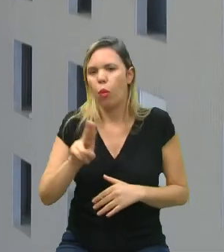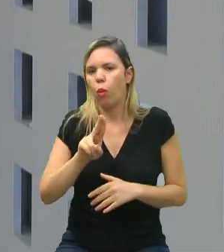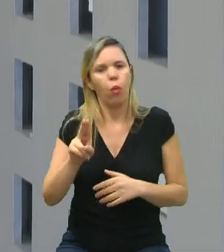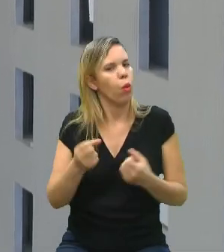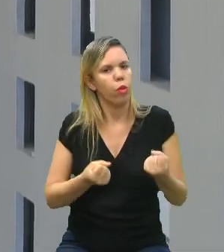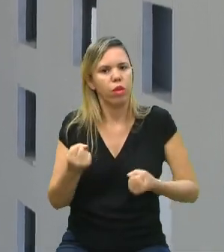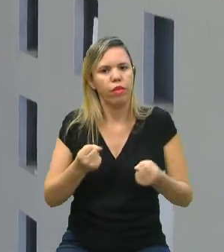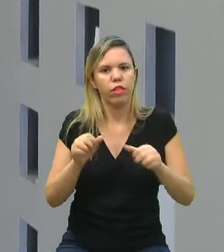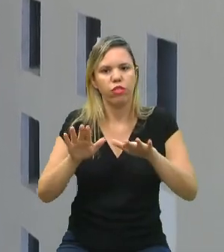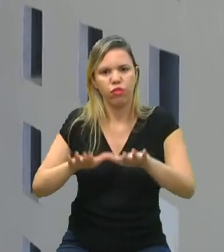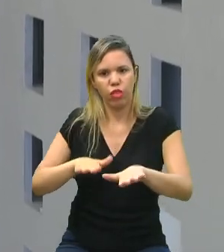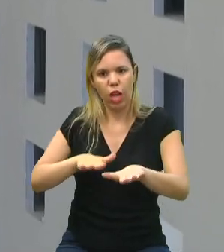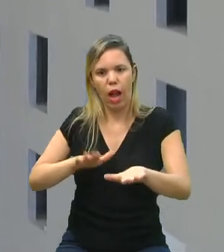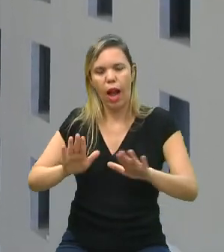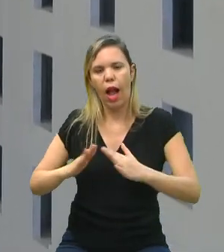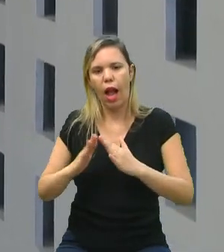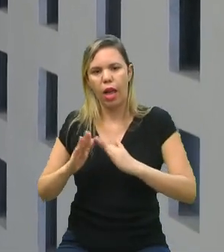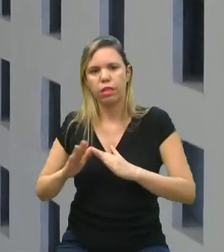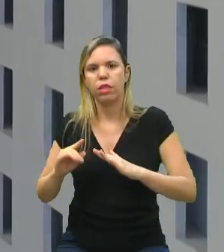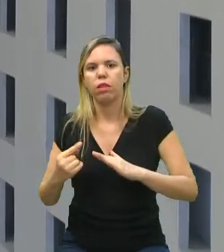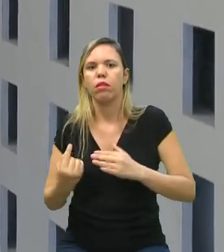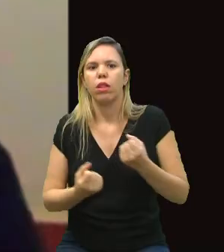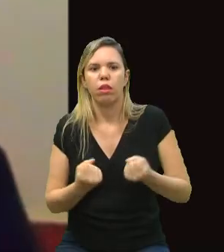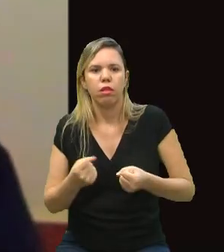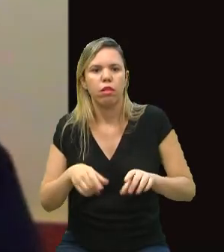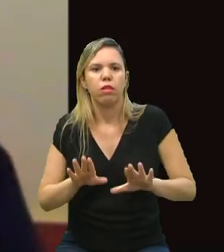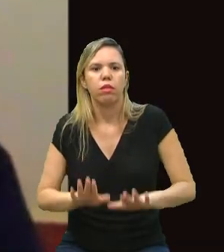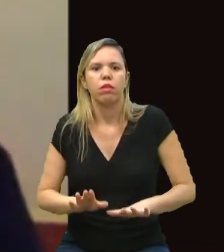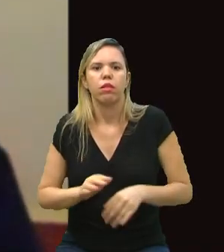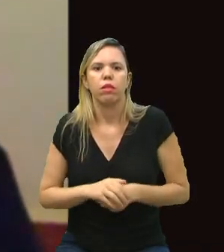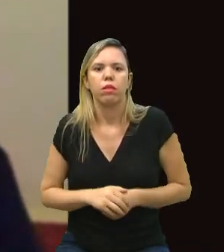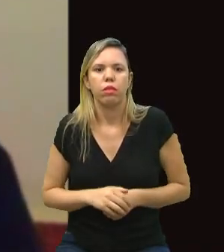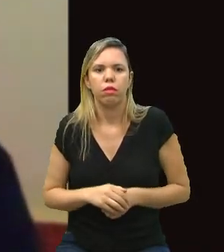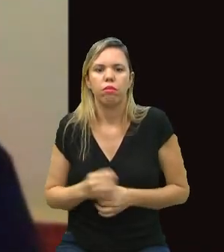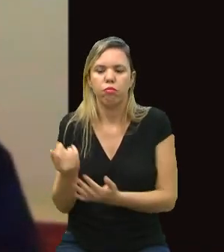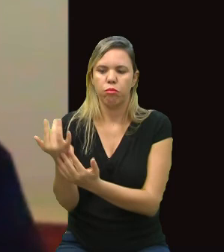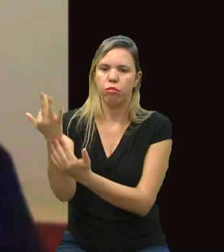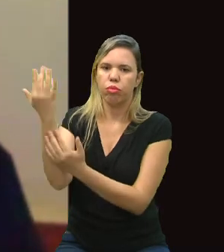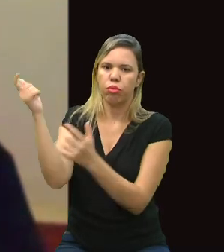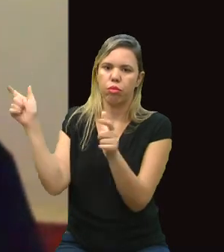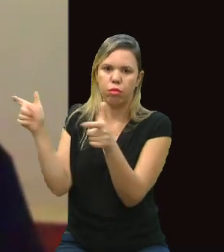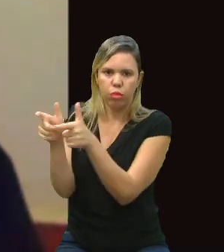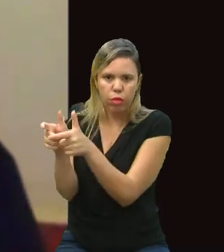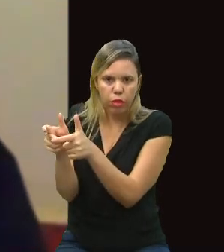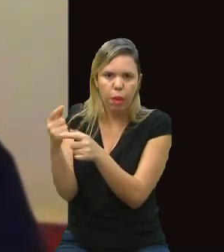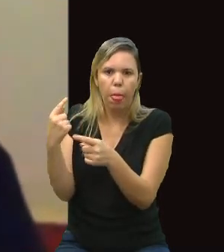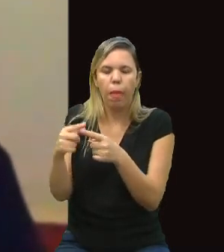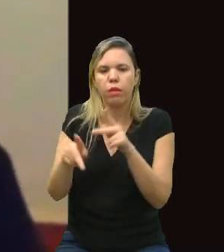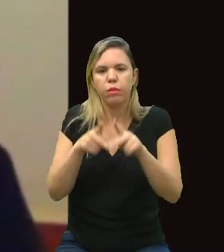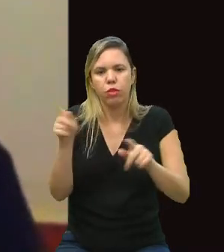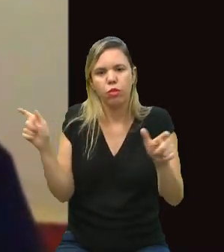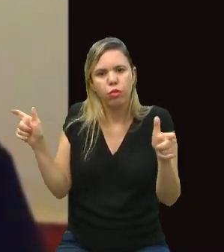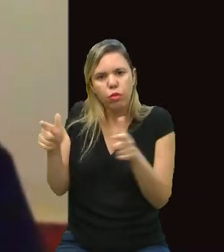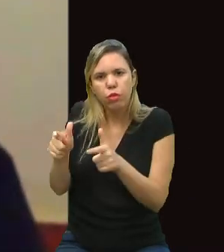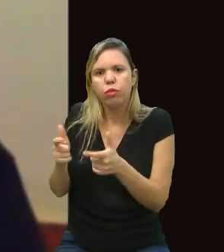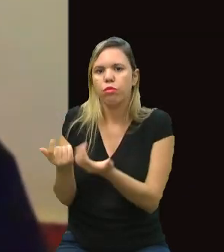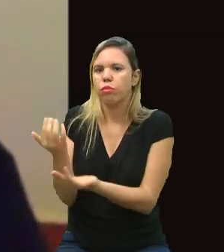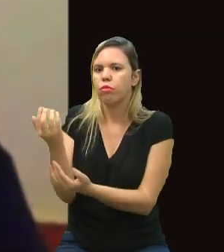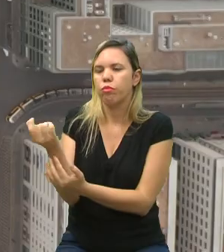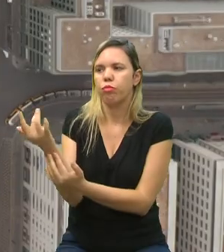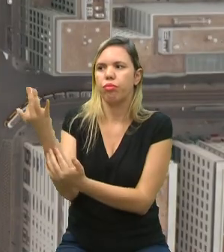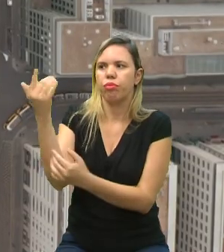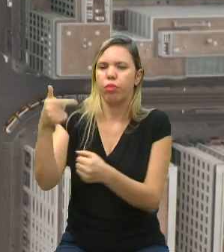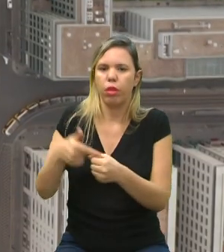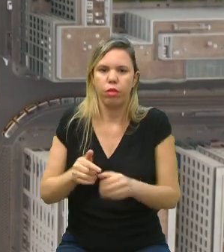estufa diminuíssem bastante suas emissões, porque as pessoas deixaram de queimar a gasolina, queimar o diesel, ou mesmo queimar o etanol.